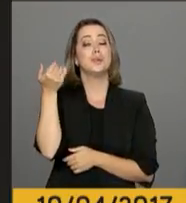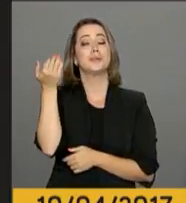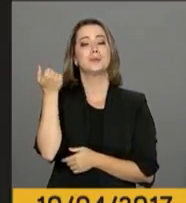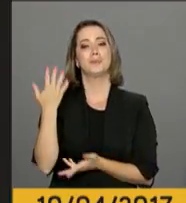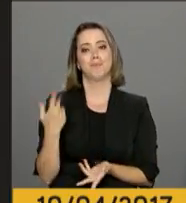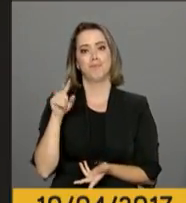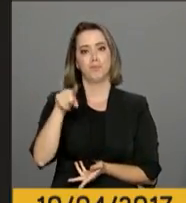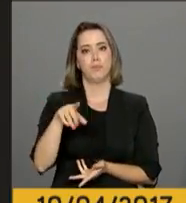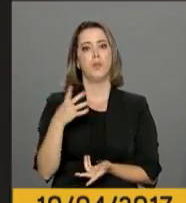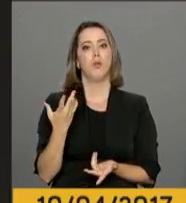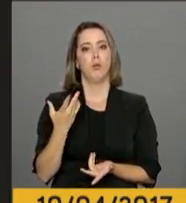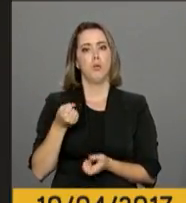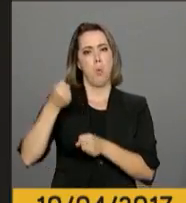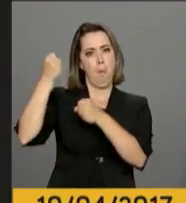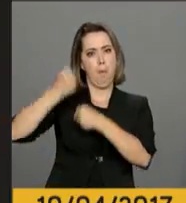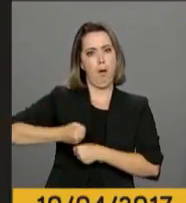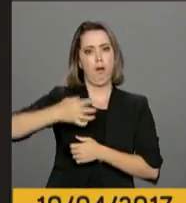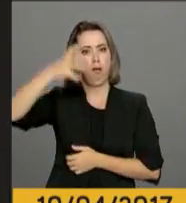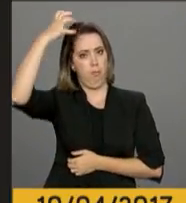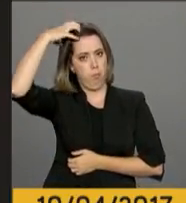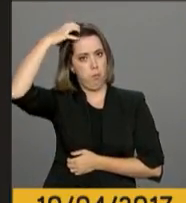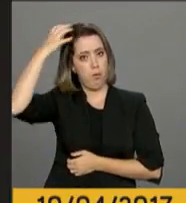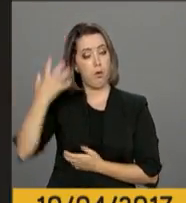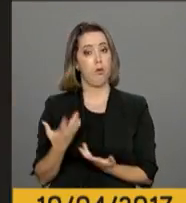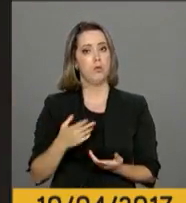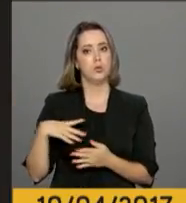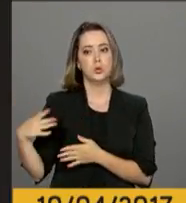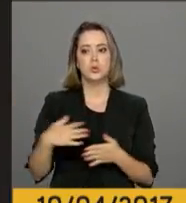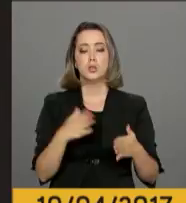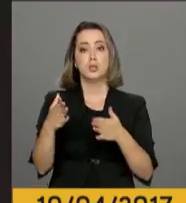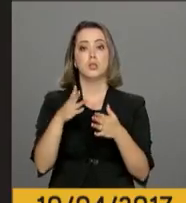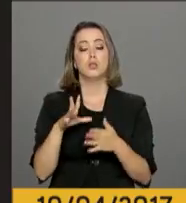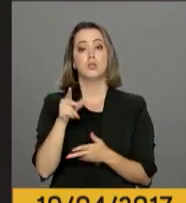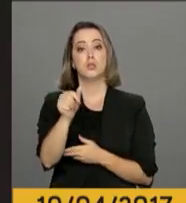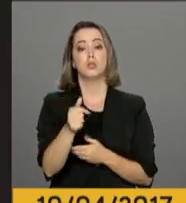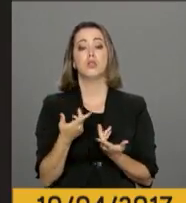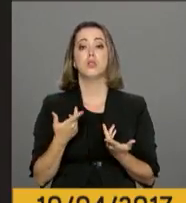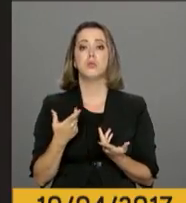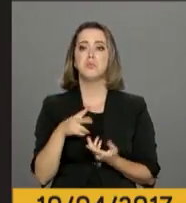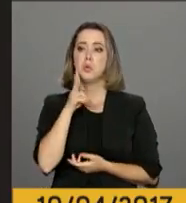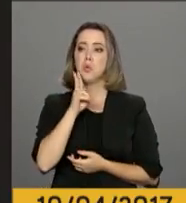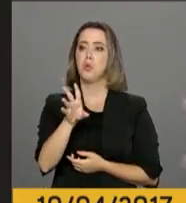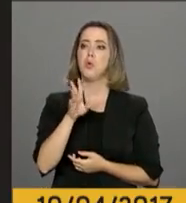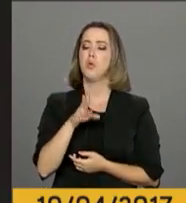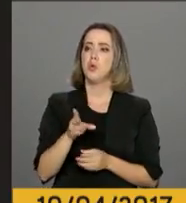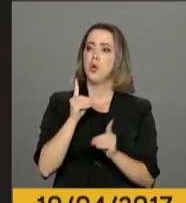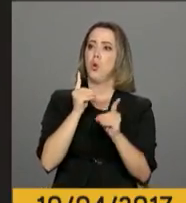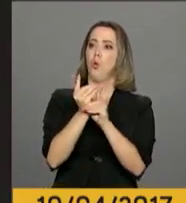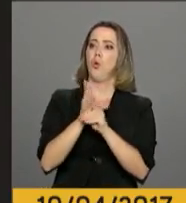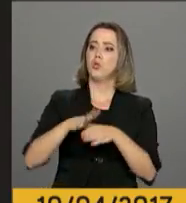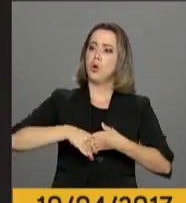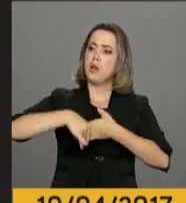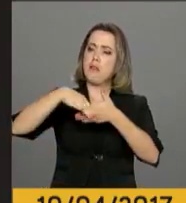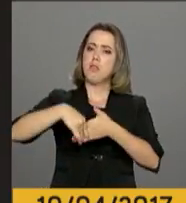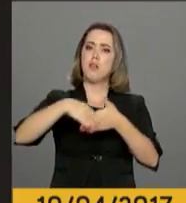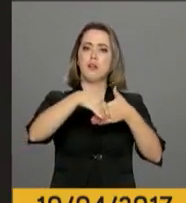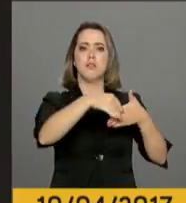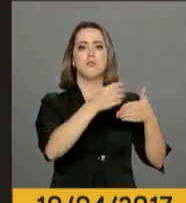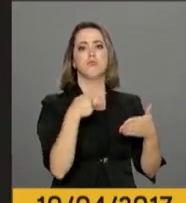O imperador Dom Pedro II percorreu o país dos cedros, encontrou grandes lideranças da